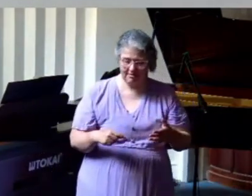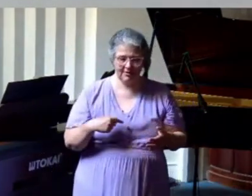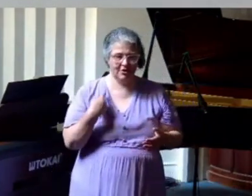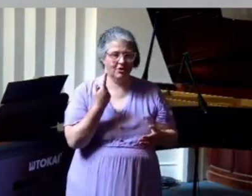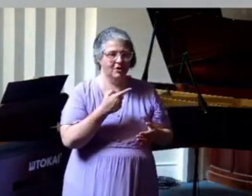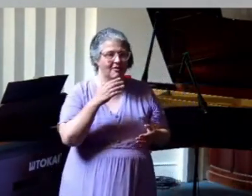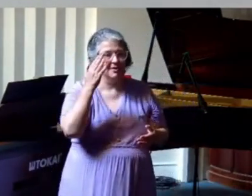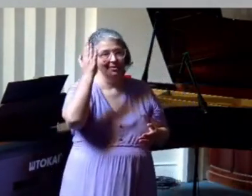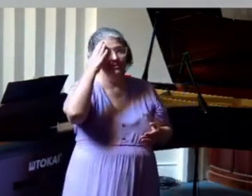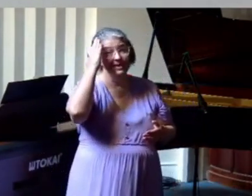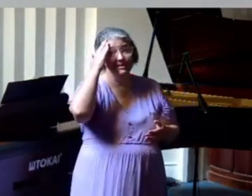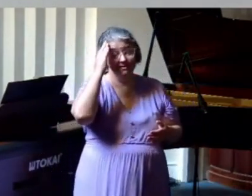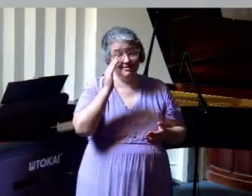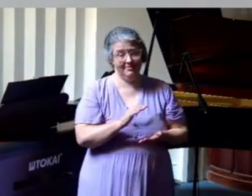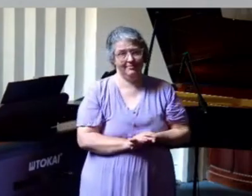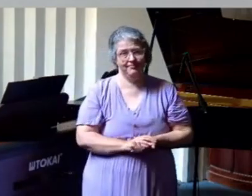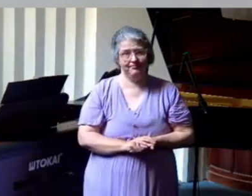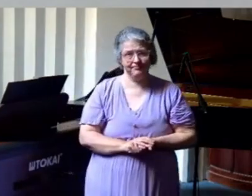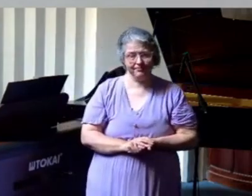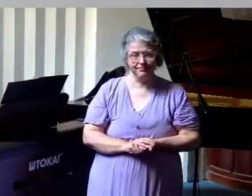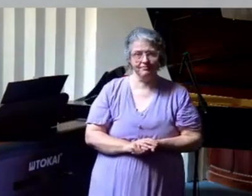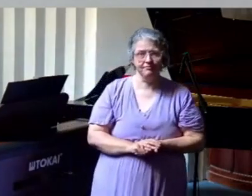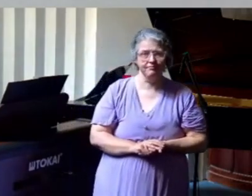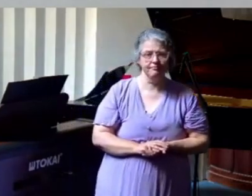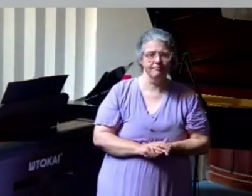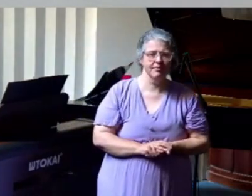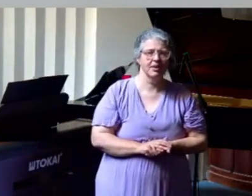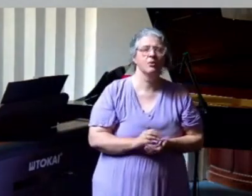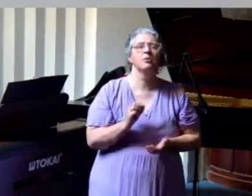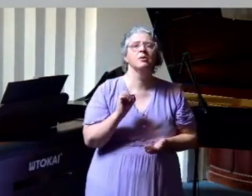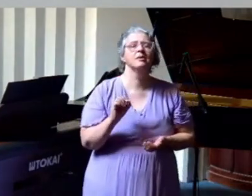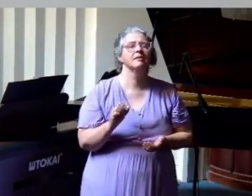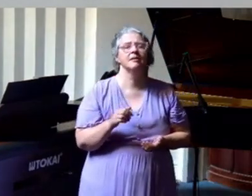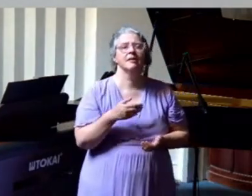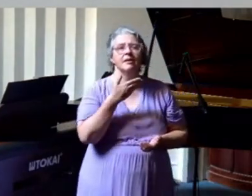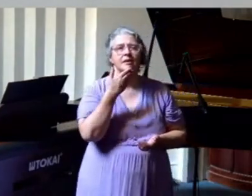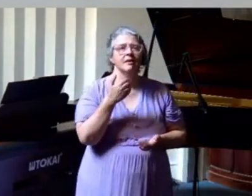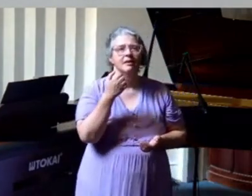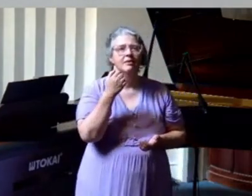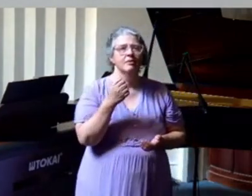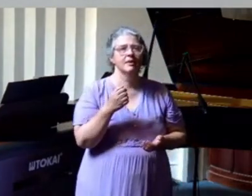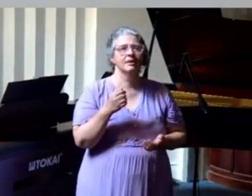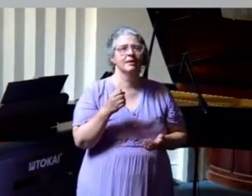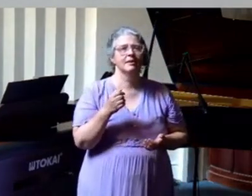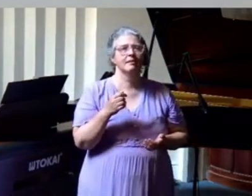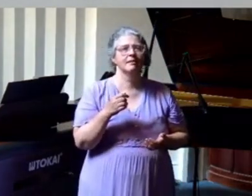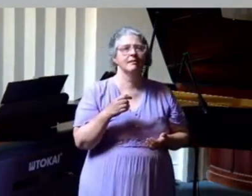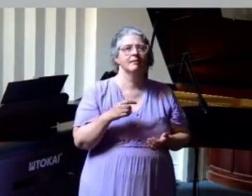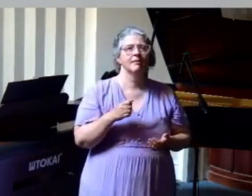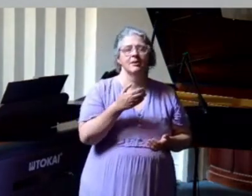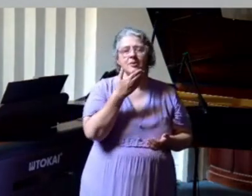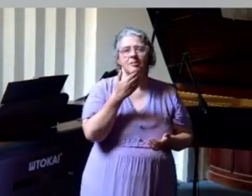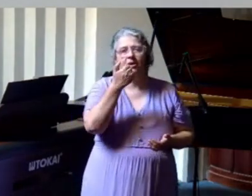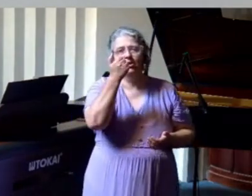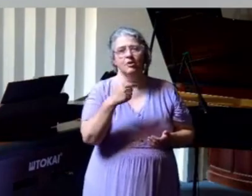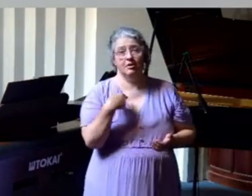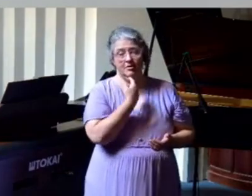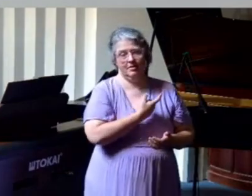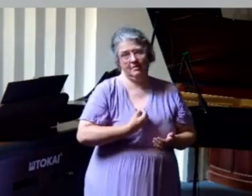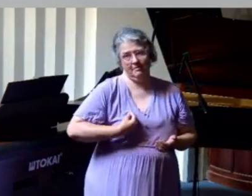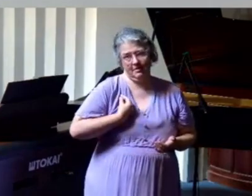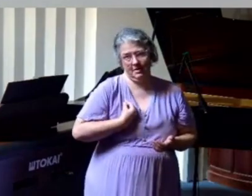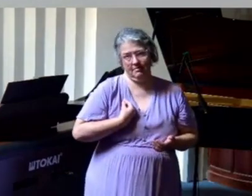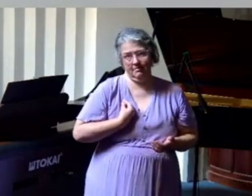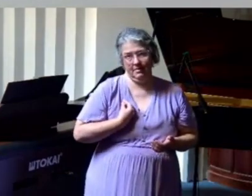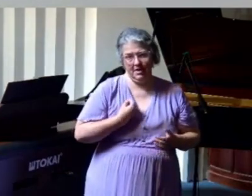nossa caminhada também, né? O que tem feito mais significado na nossa vida? Os impulsos